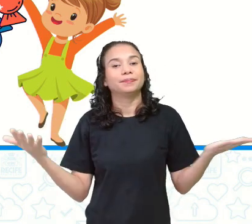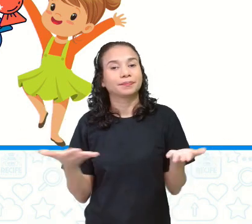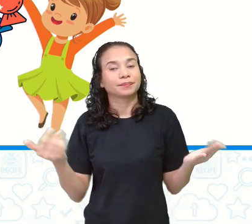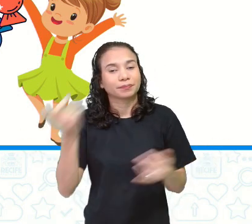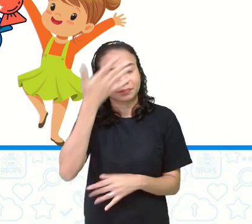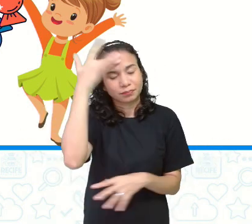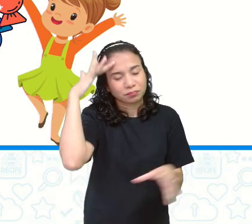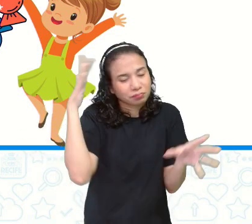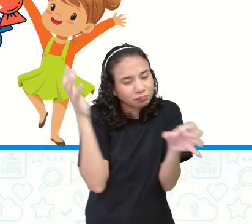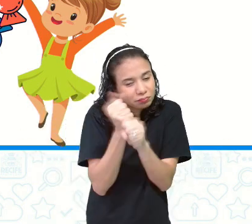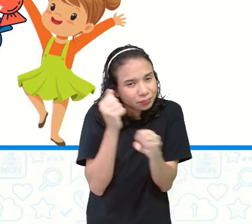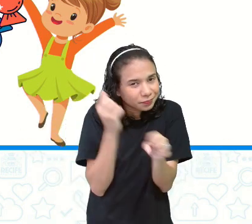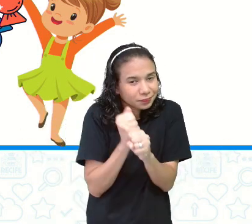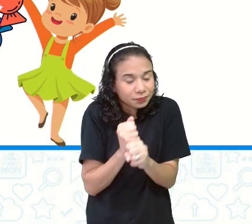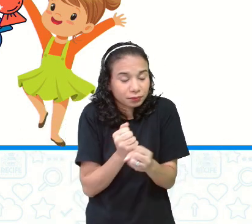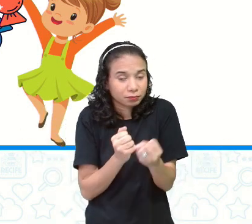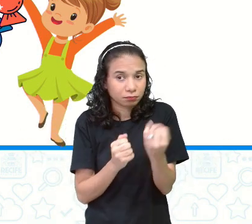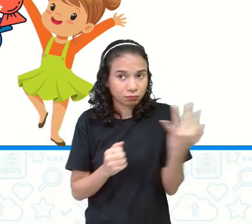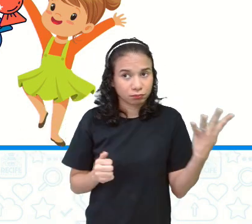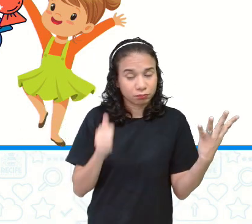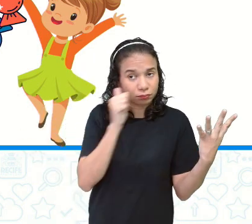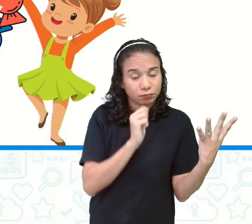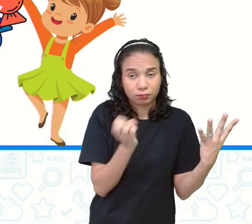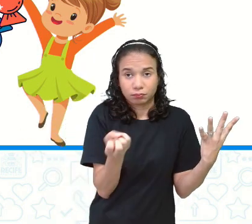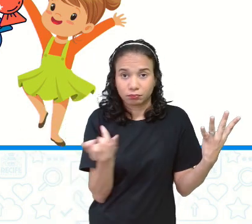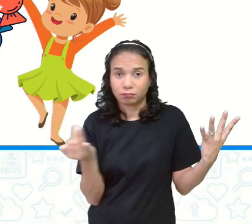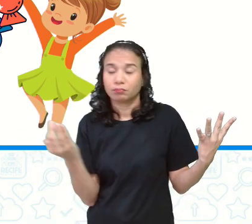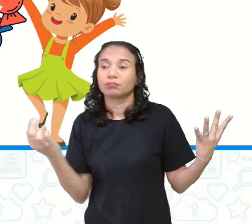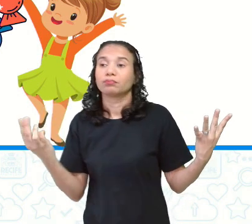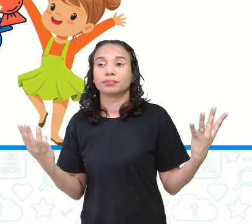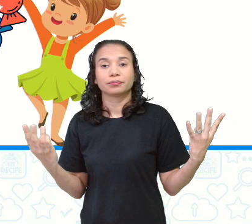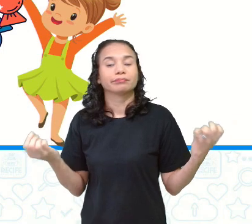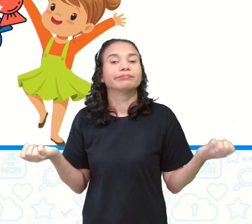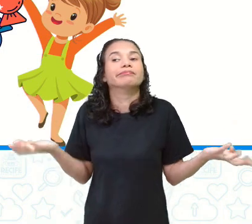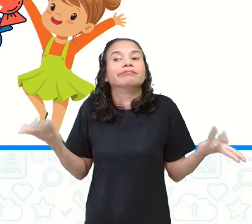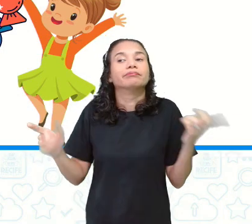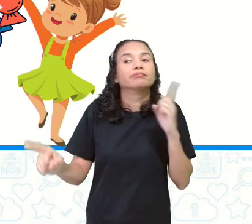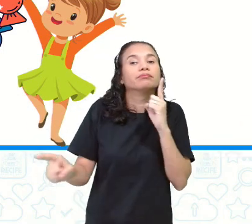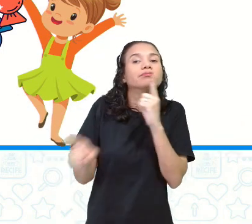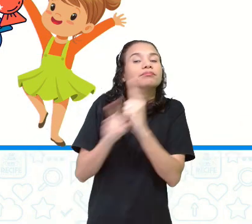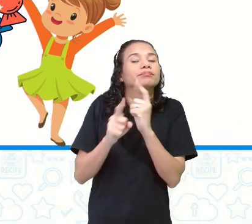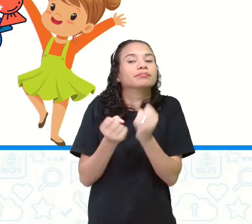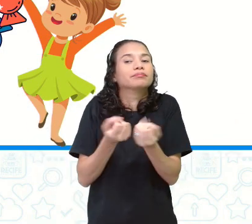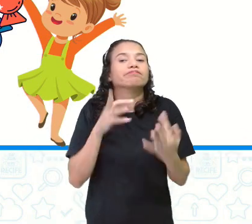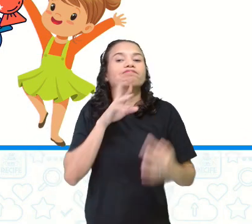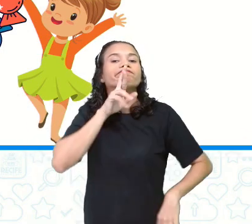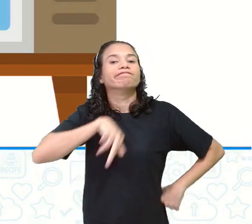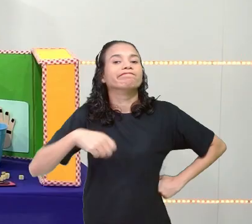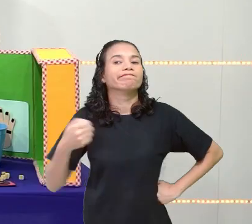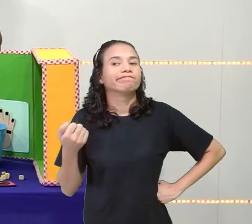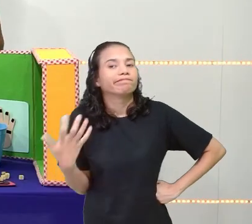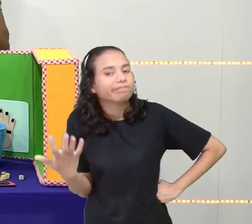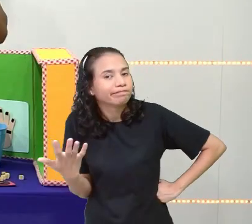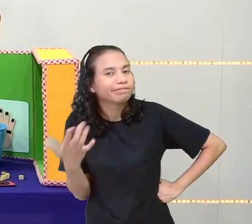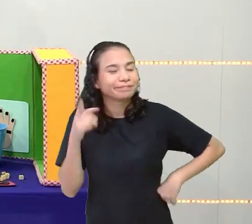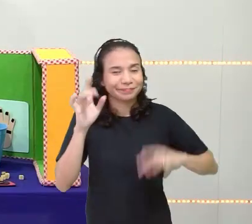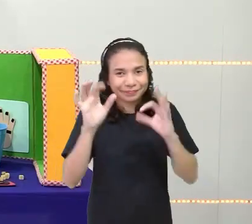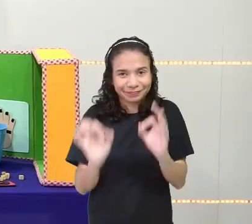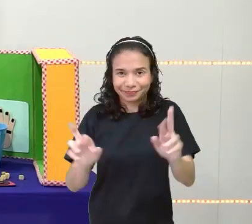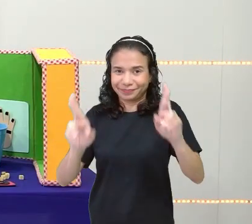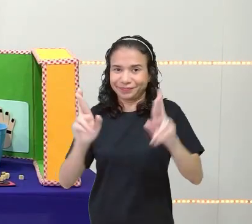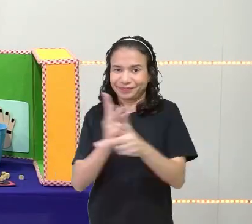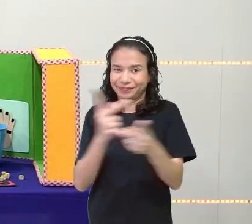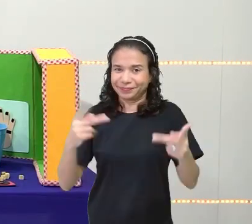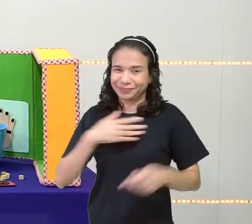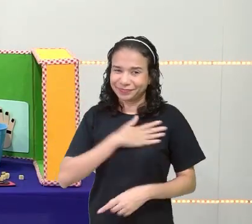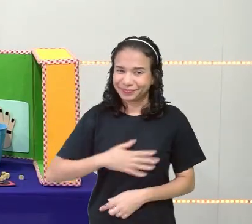juntar a quantidade de bombons de Sofia com a quantidade de bombons da sua irmã e descobrir o resultado da soma, tá certo? Espero que